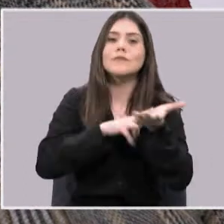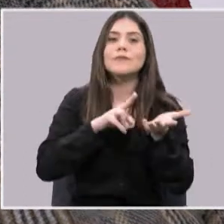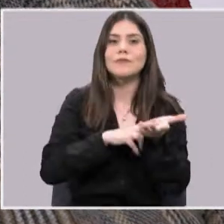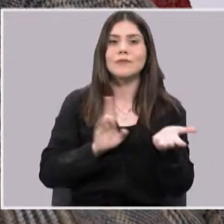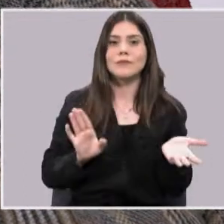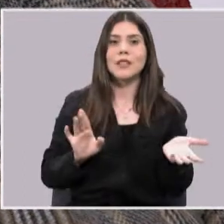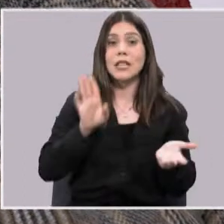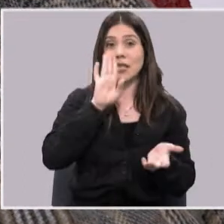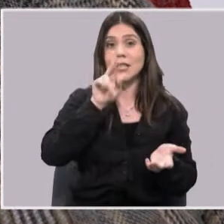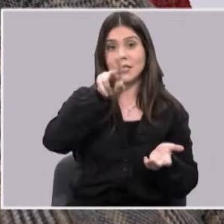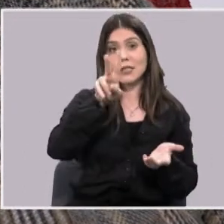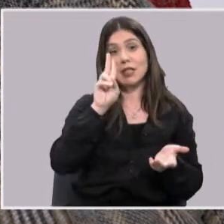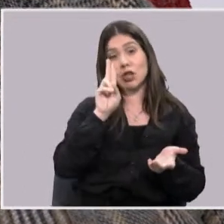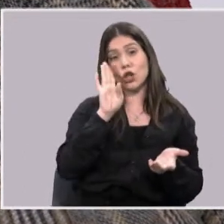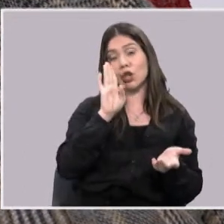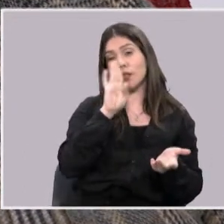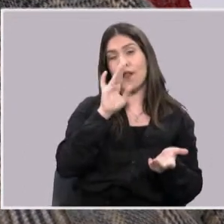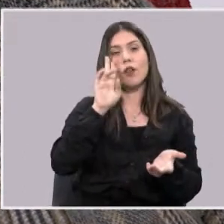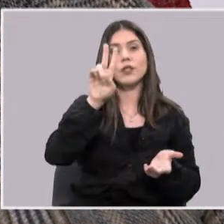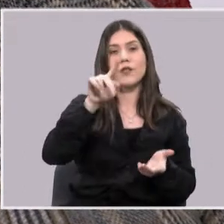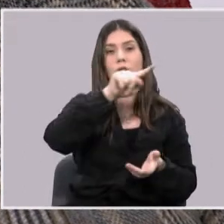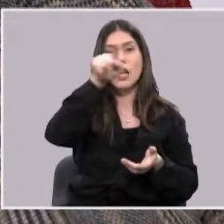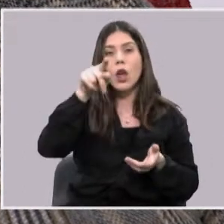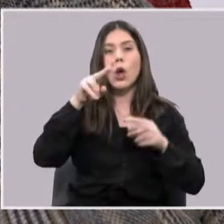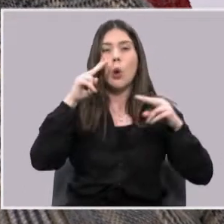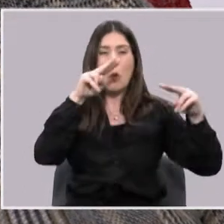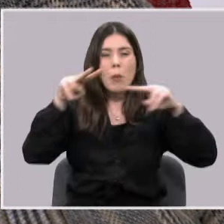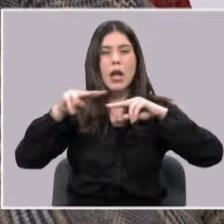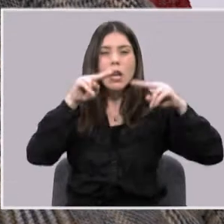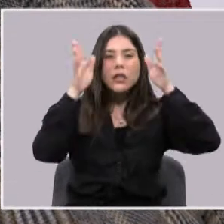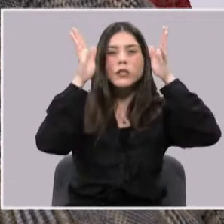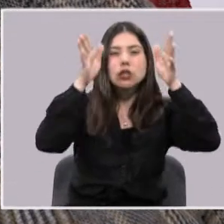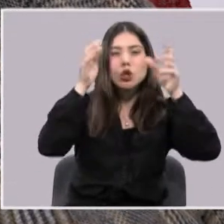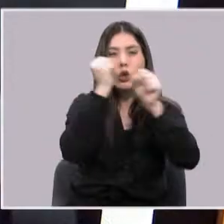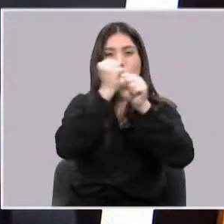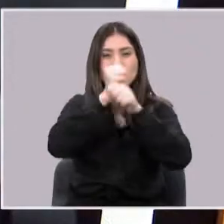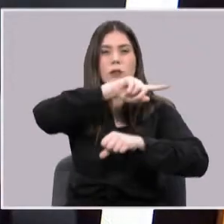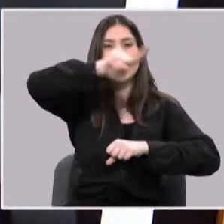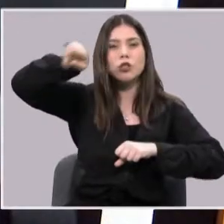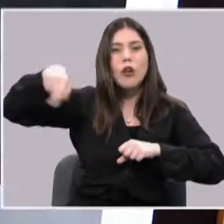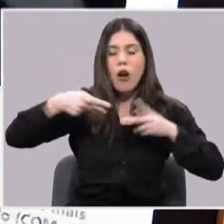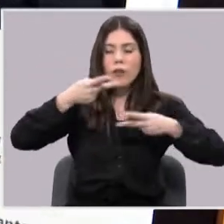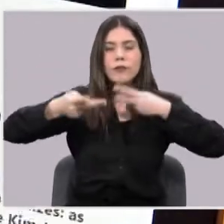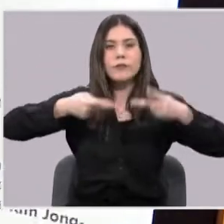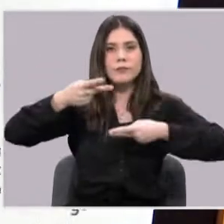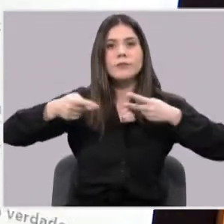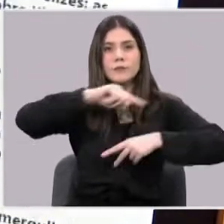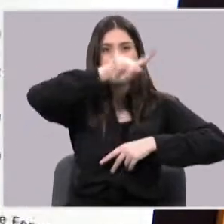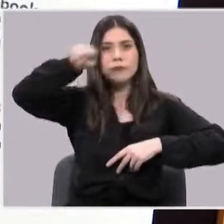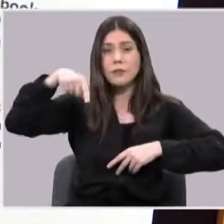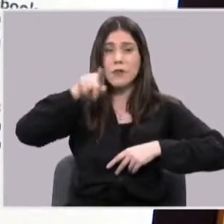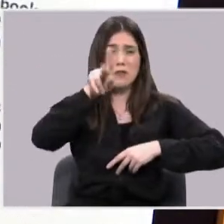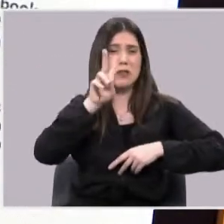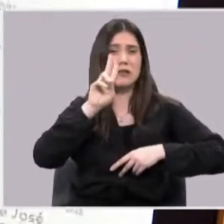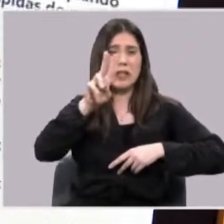verdade. Se reparar, se fizer uma análise atenta daquilo que é o nosso trabalho e das nossas avaliações,